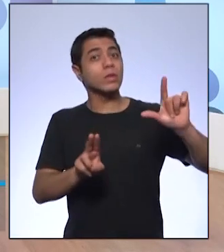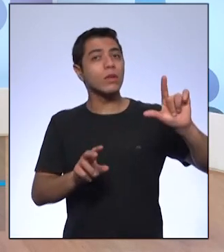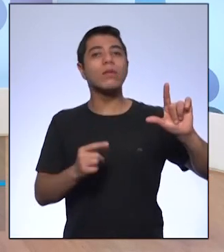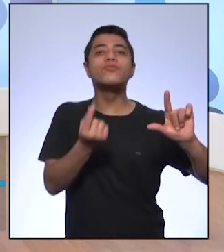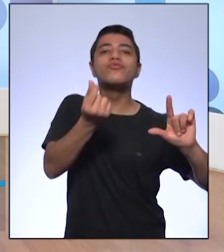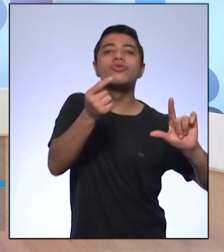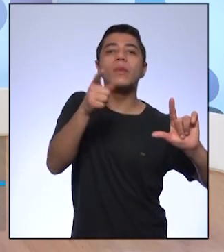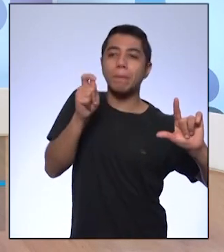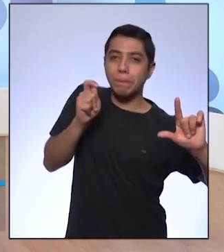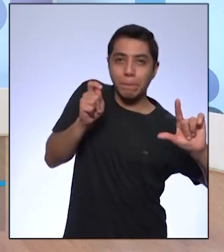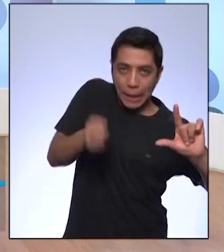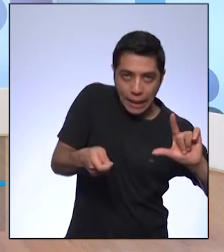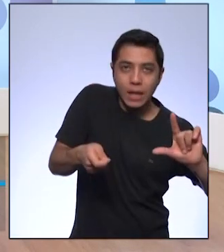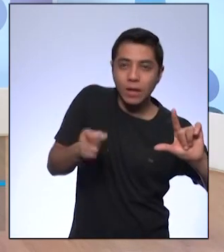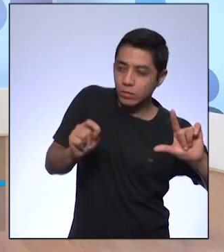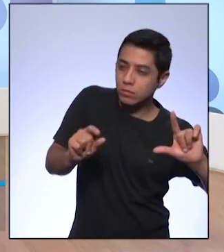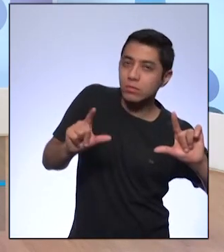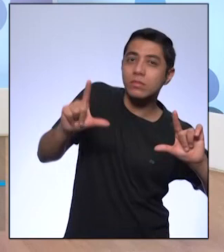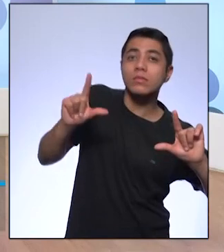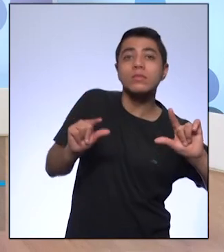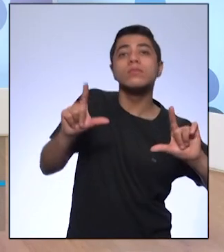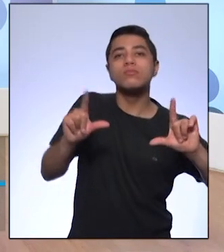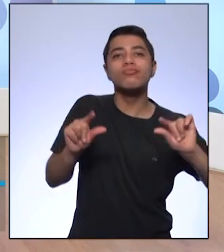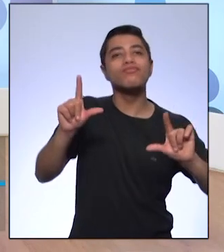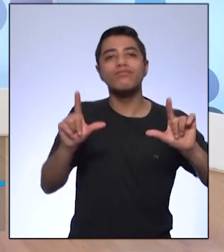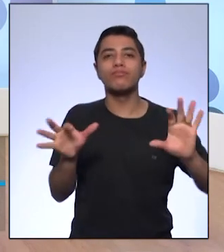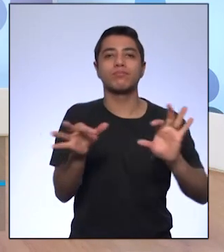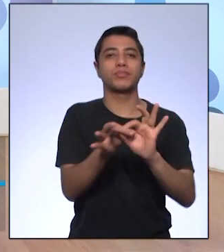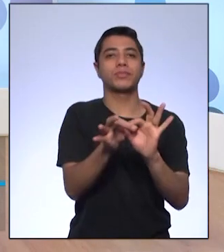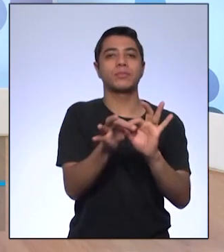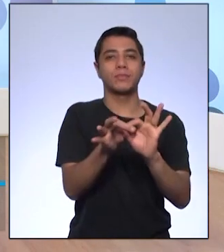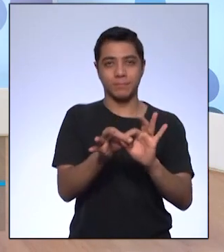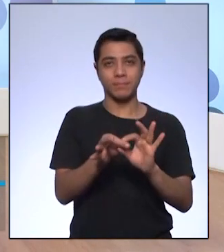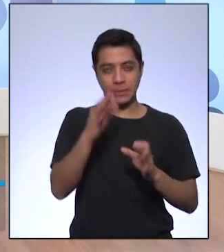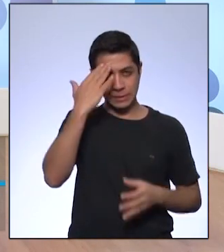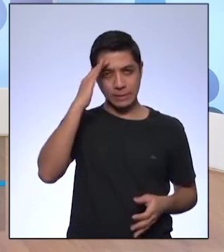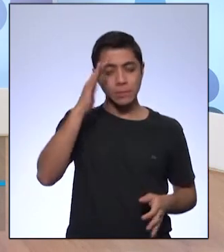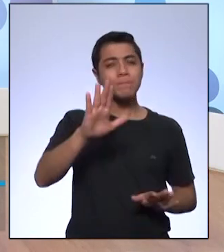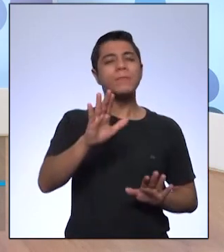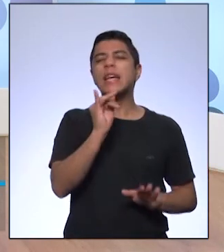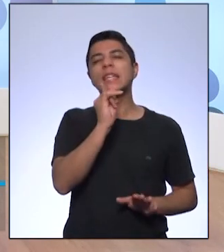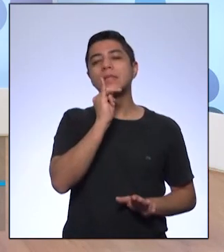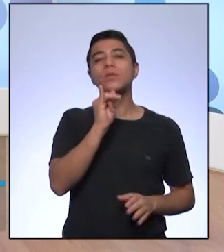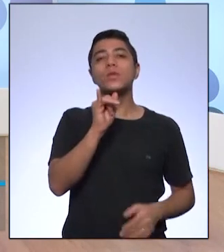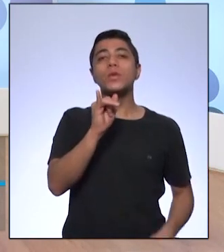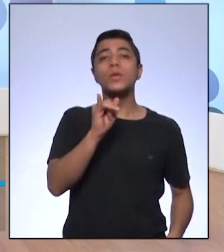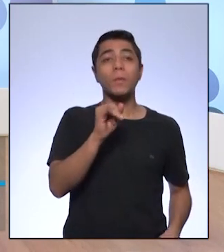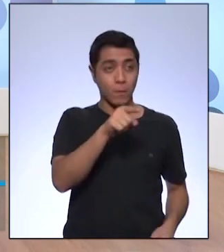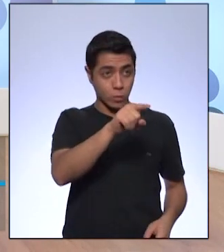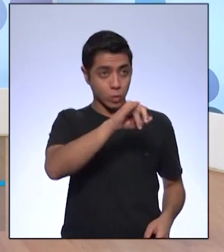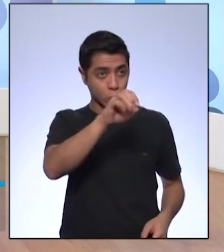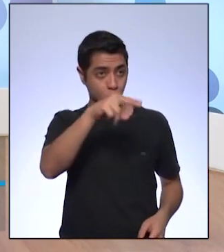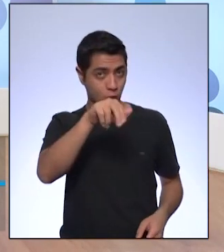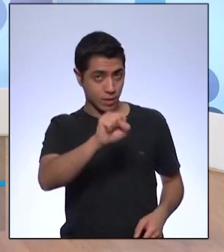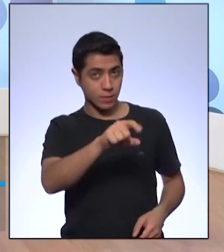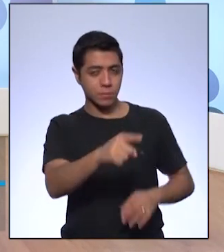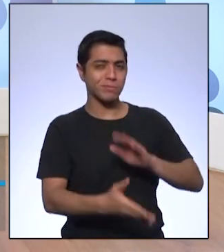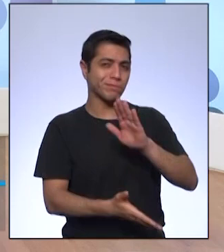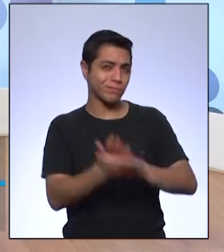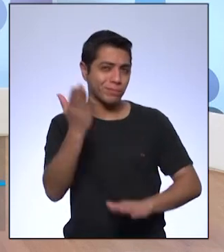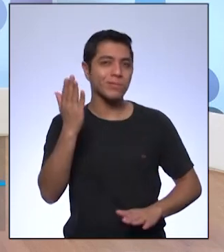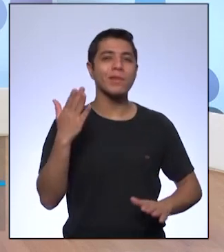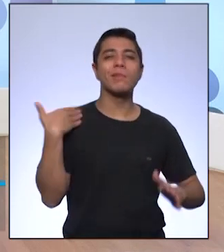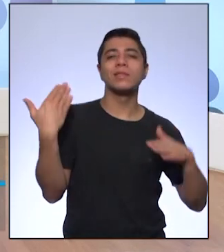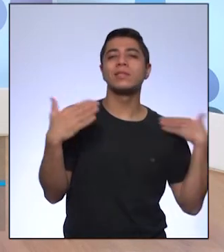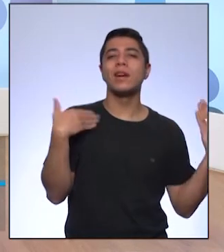na conta de água, na conta de luz, é que, por exemplo, Jonas, você passou um mês de férias no Havaí, lá no Caribe, maravilhoso